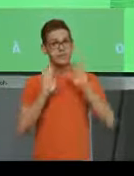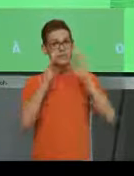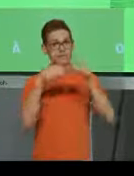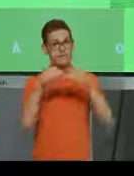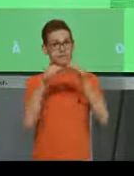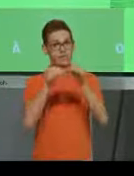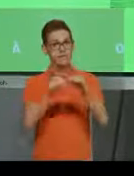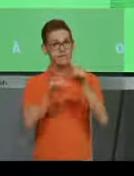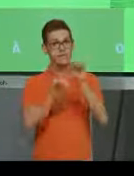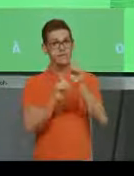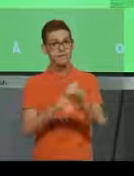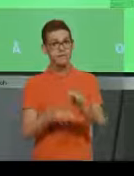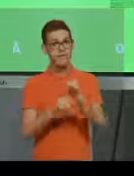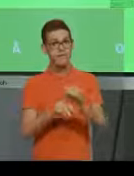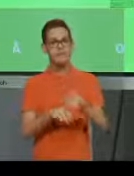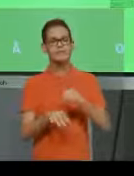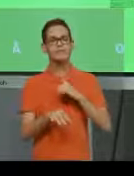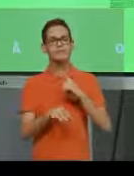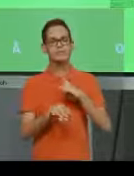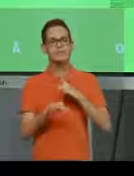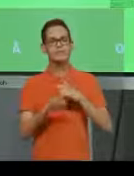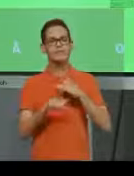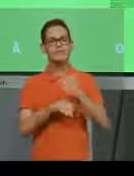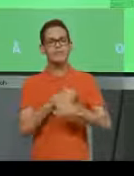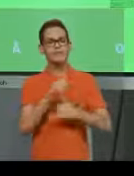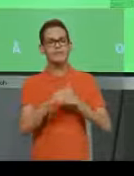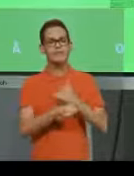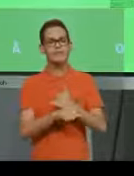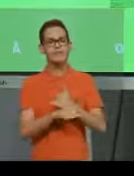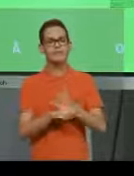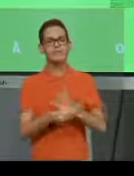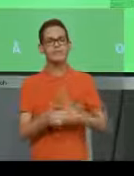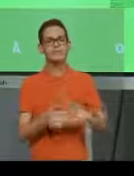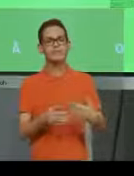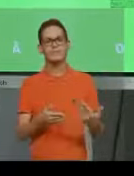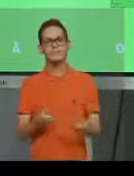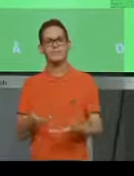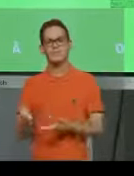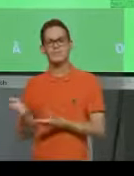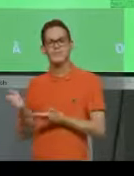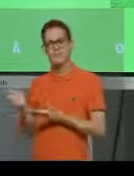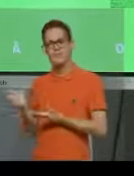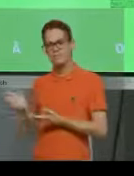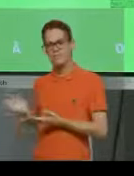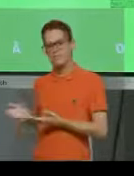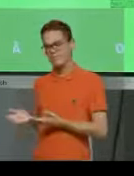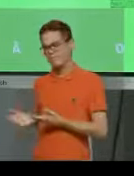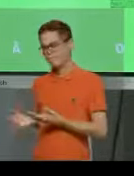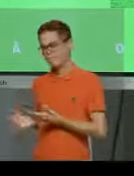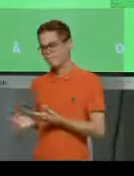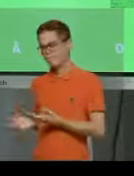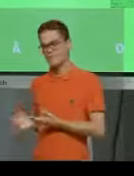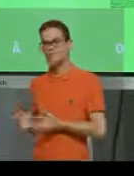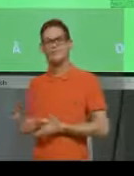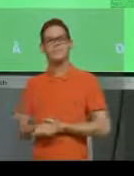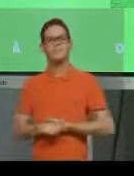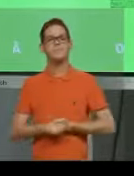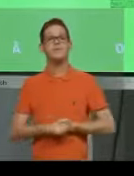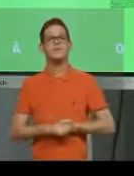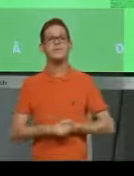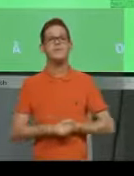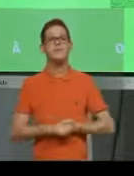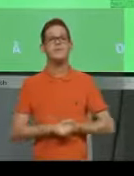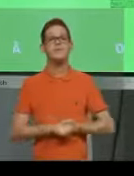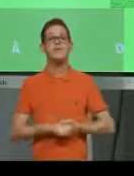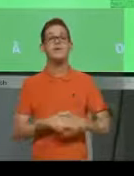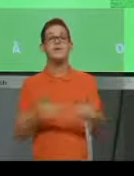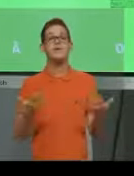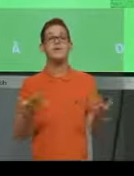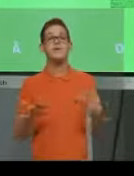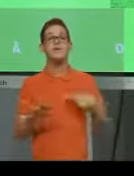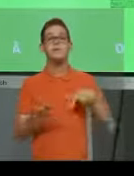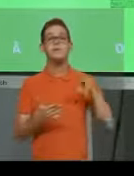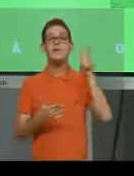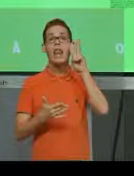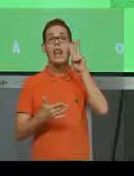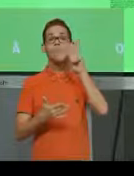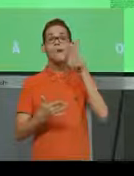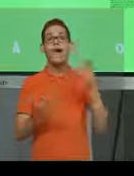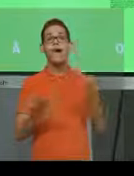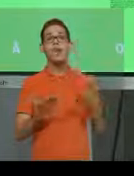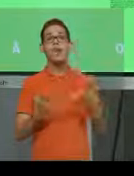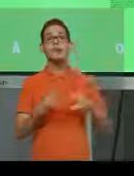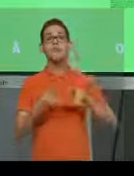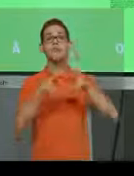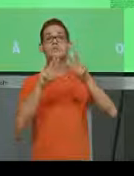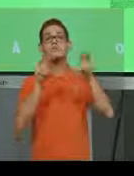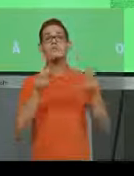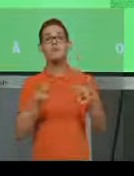Liga na Educação está no nosso site, no endereço que aparece agora aí na sua tela. Vamos relembrar então